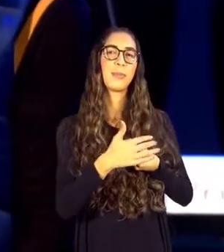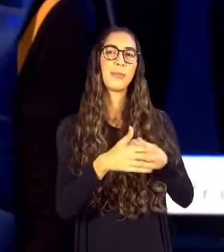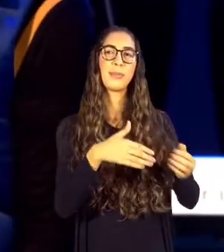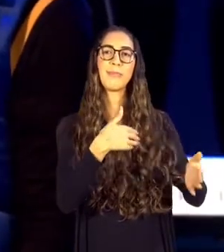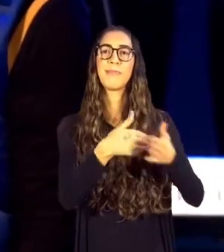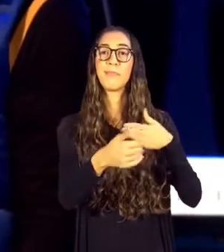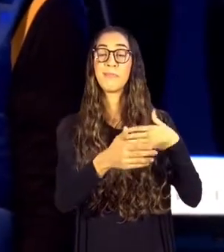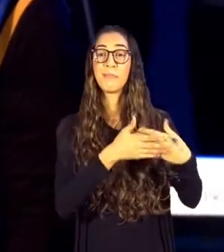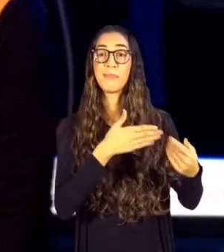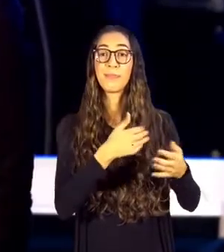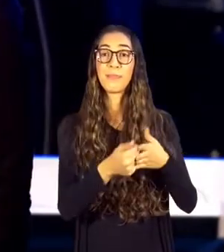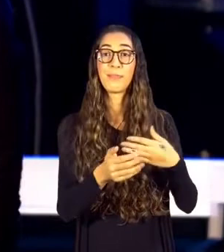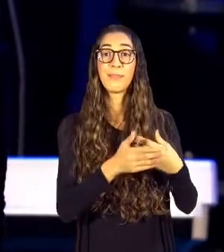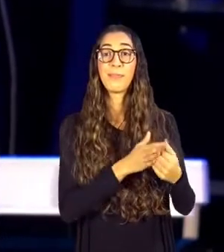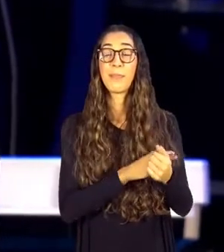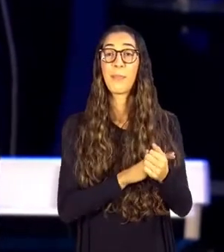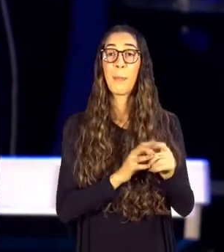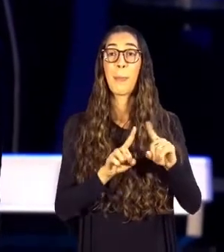buraco.